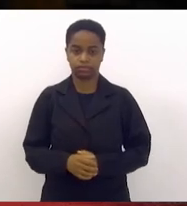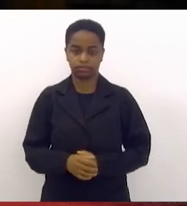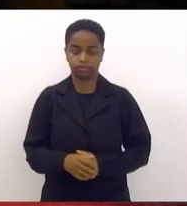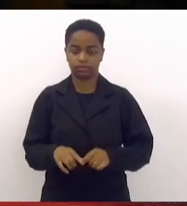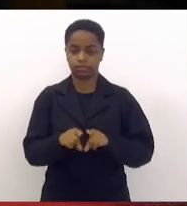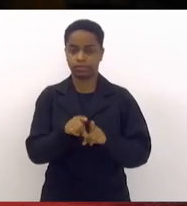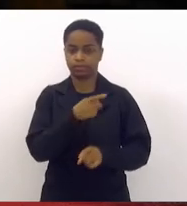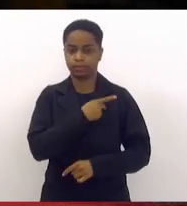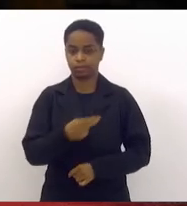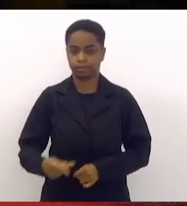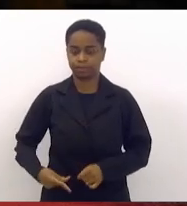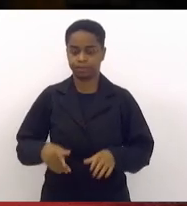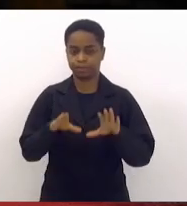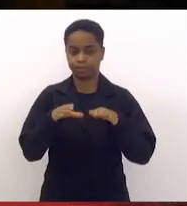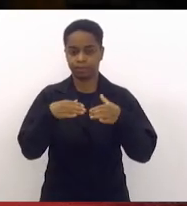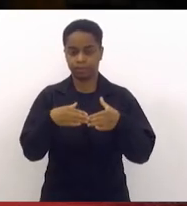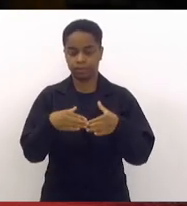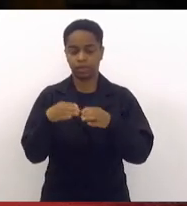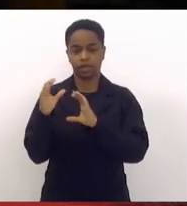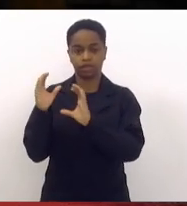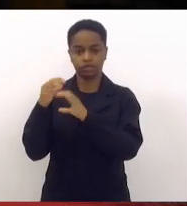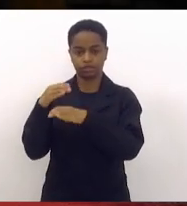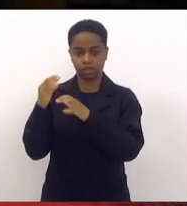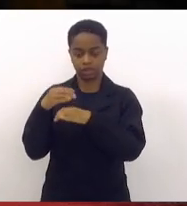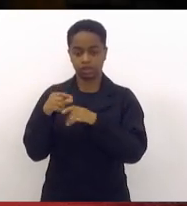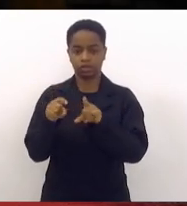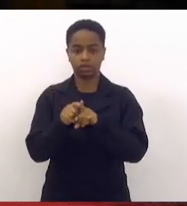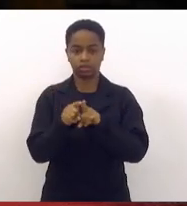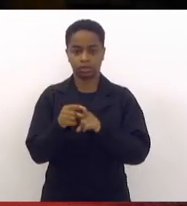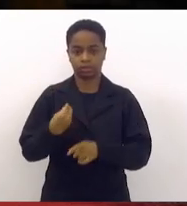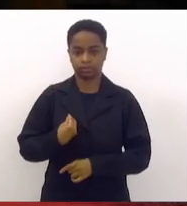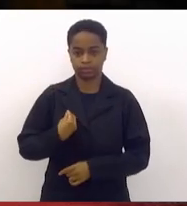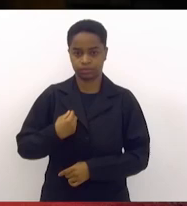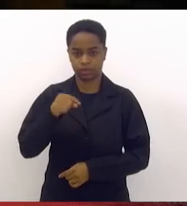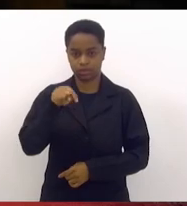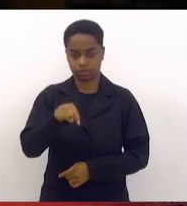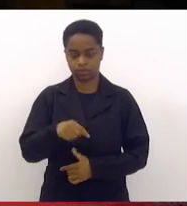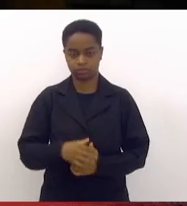o Presidente do Clube de Engenharia também